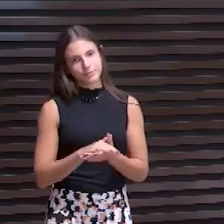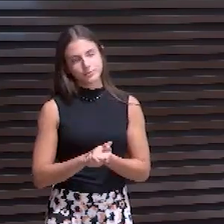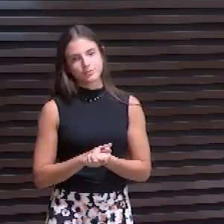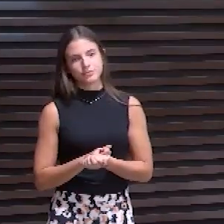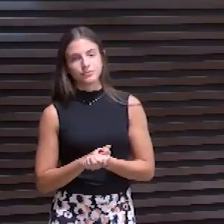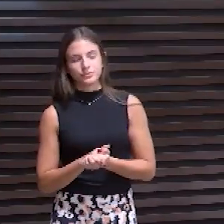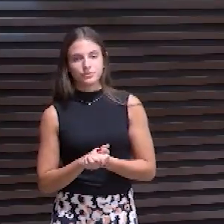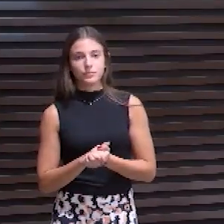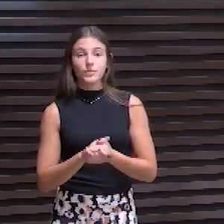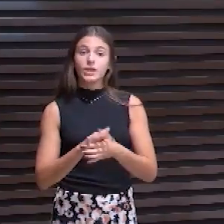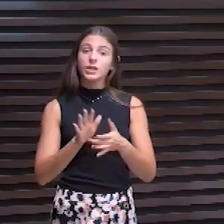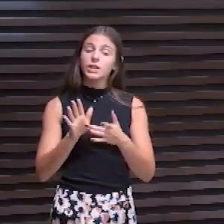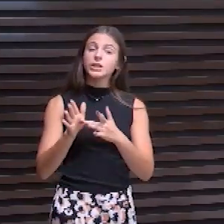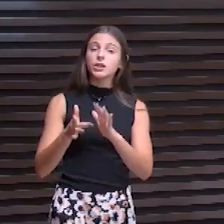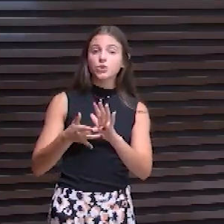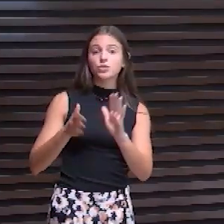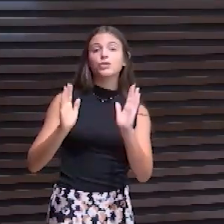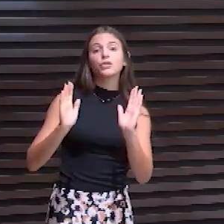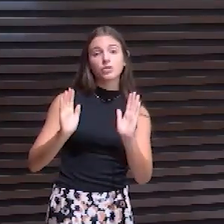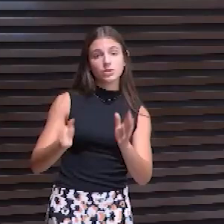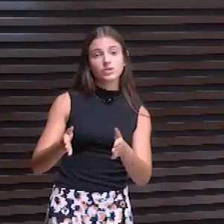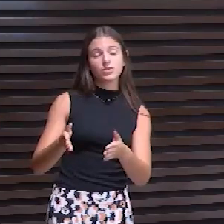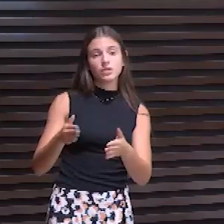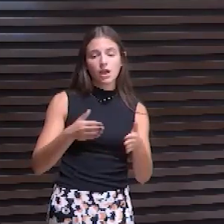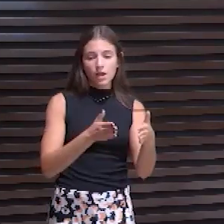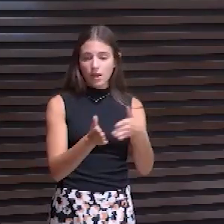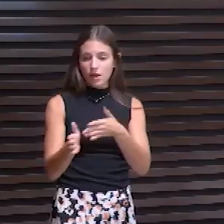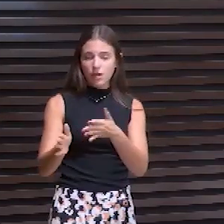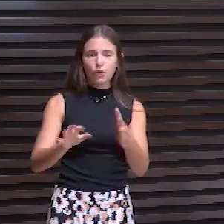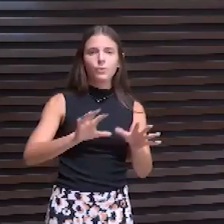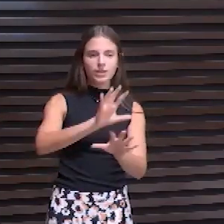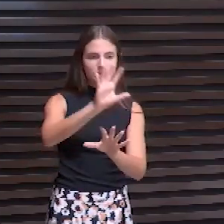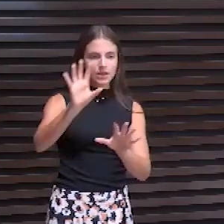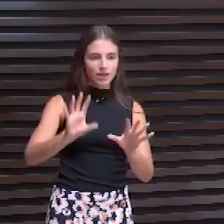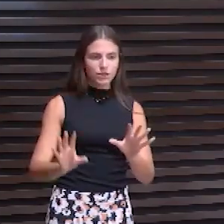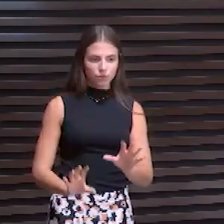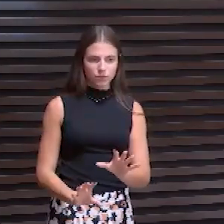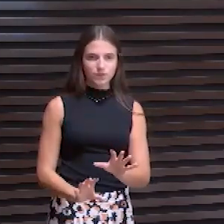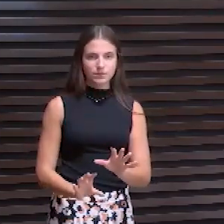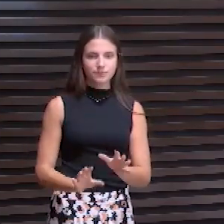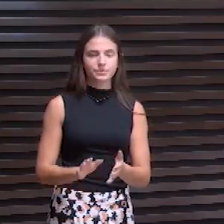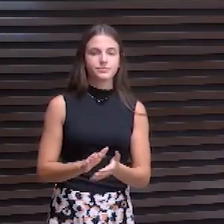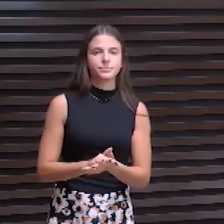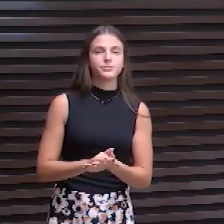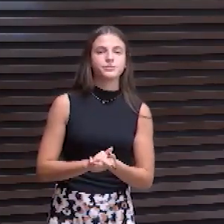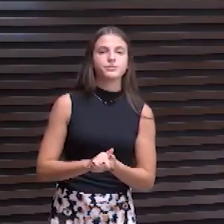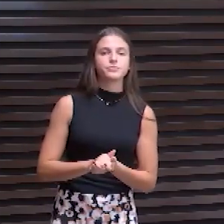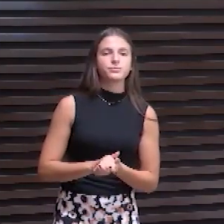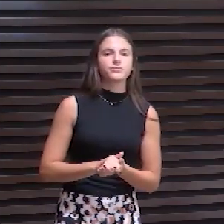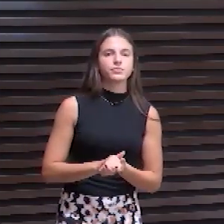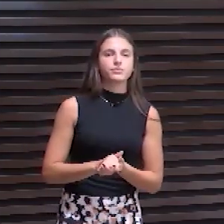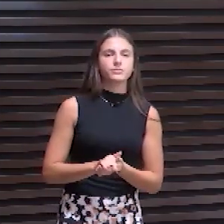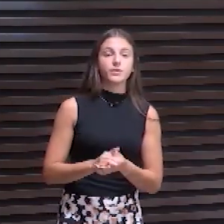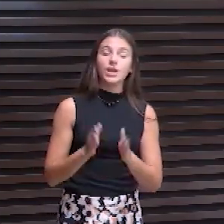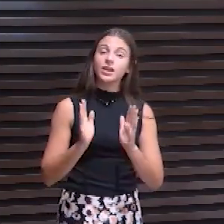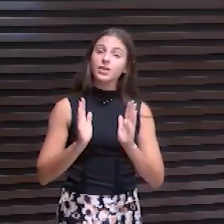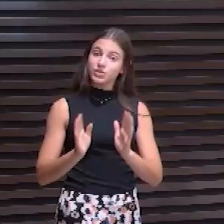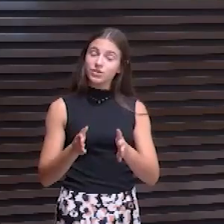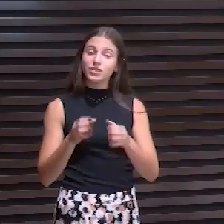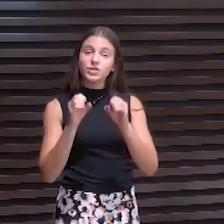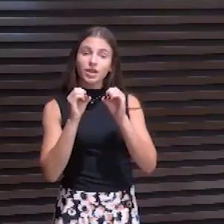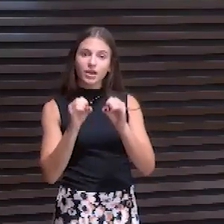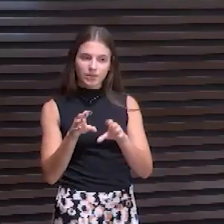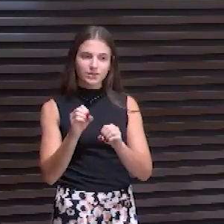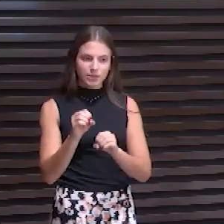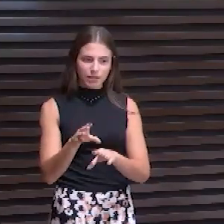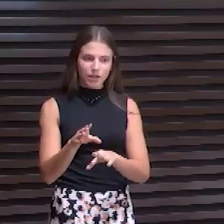E ele já tinha passado por algumas regiões, e ele já tinha ensinado de